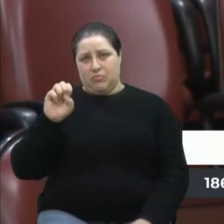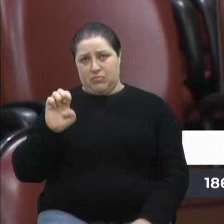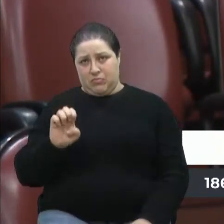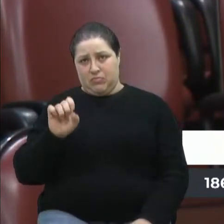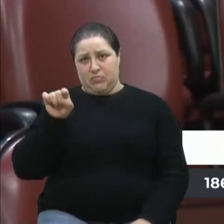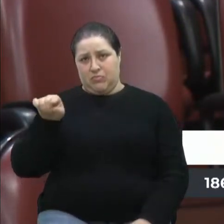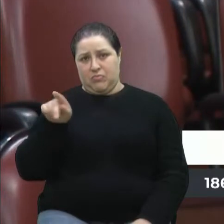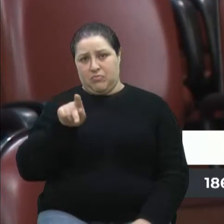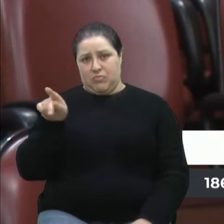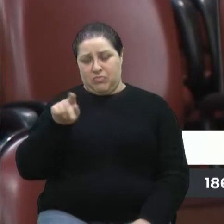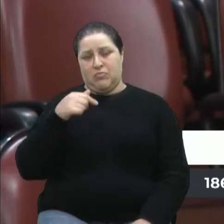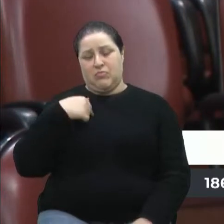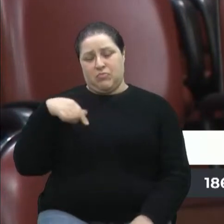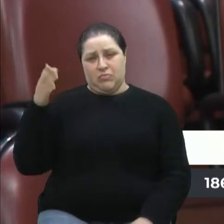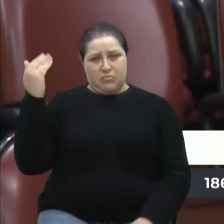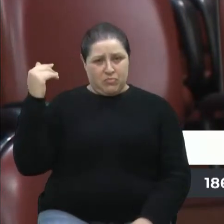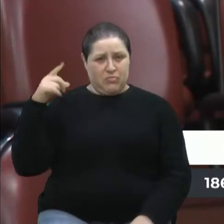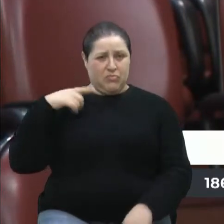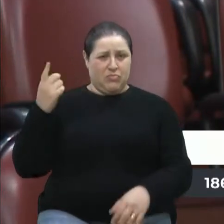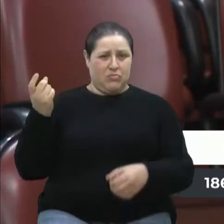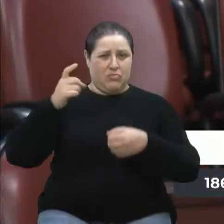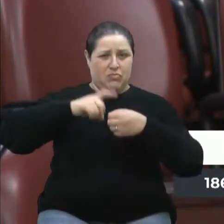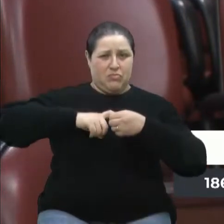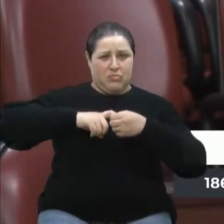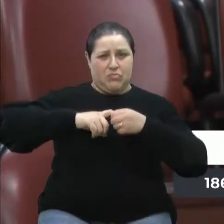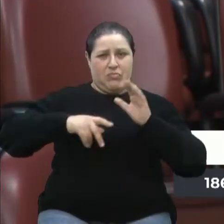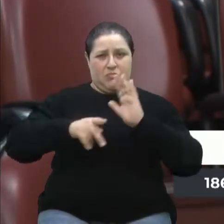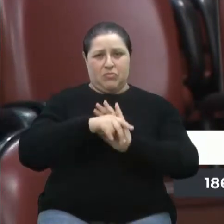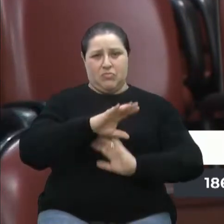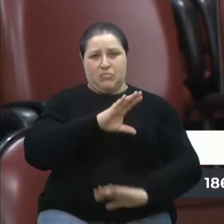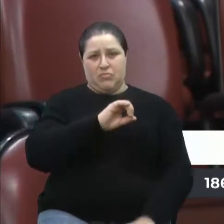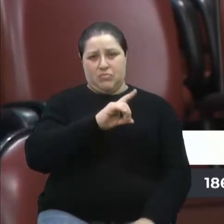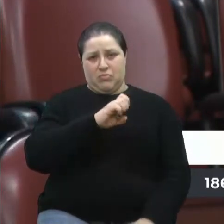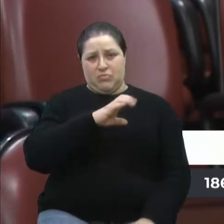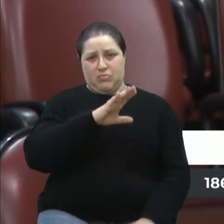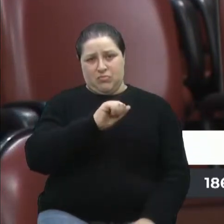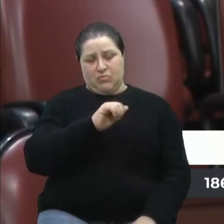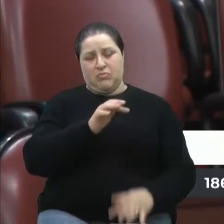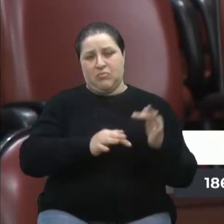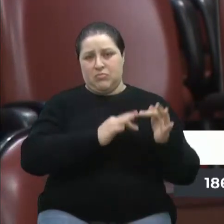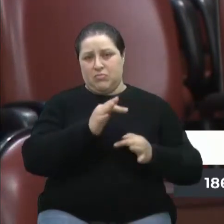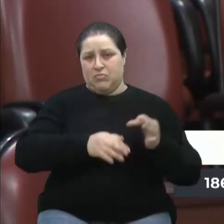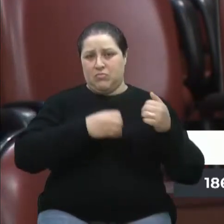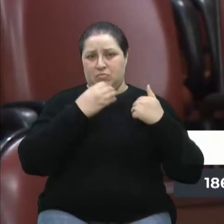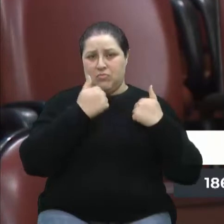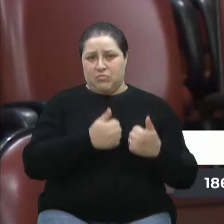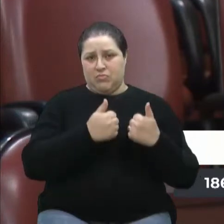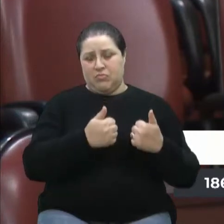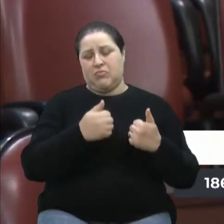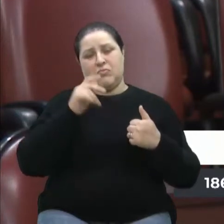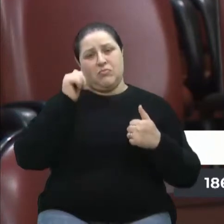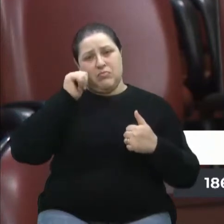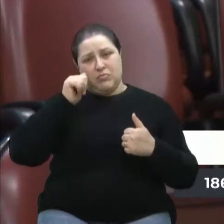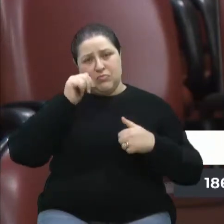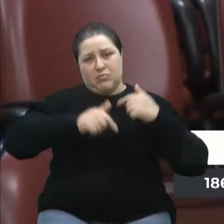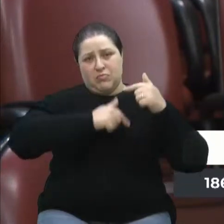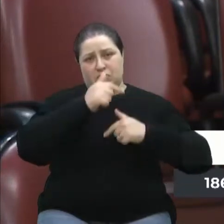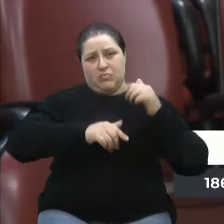eu sou do tempo também que o convênio era com a codeca e funcionava muito bem as trabalhadoras eram felizes